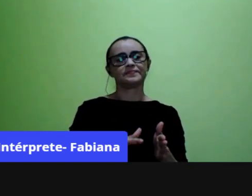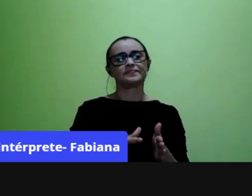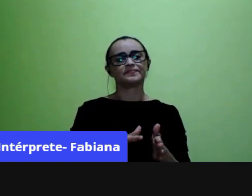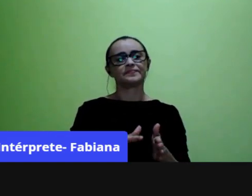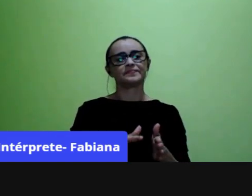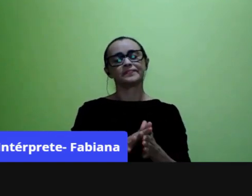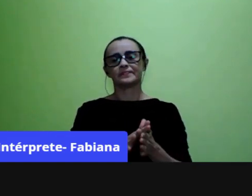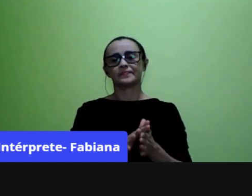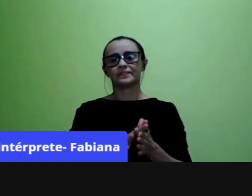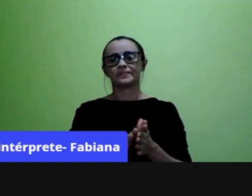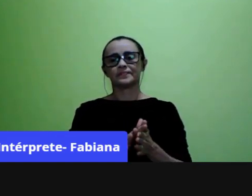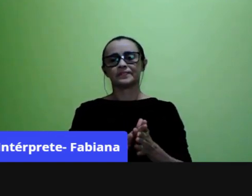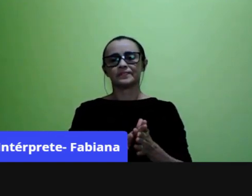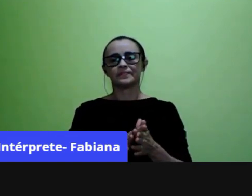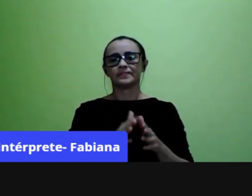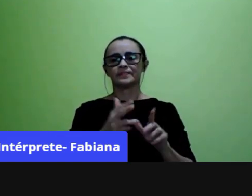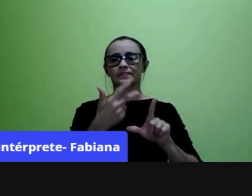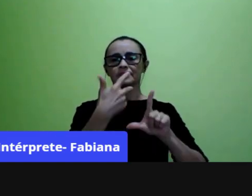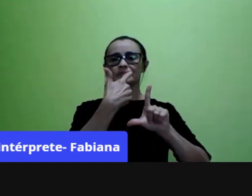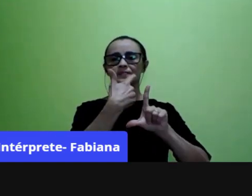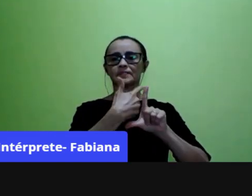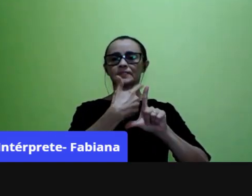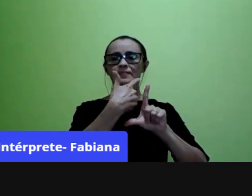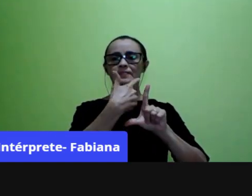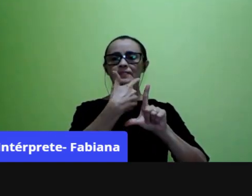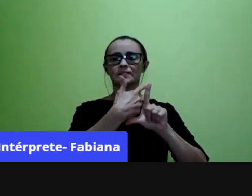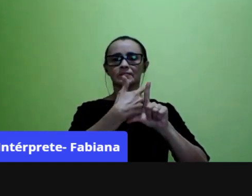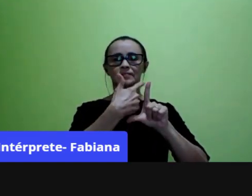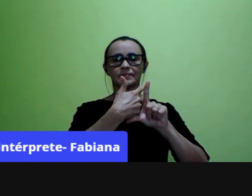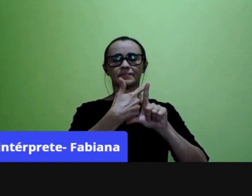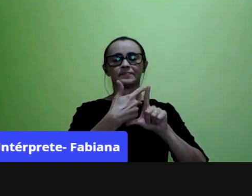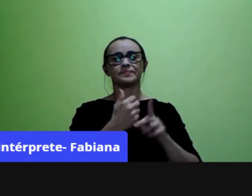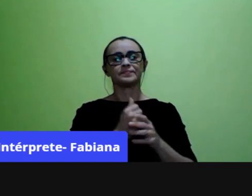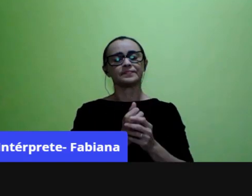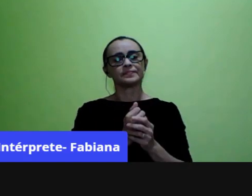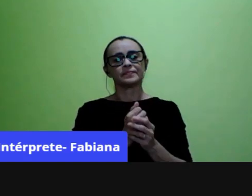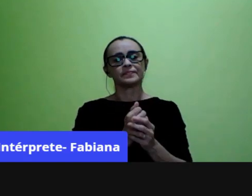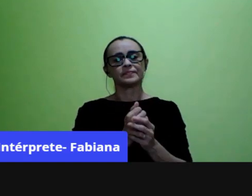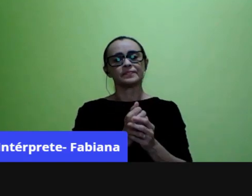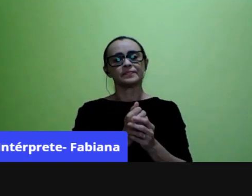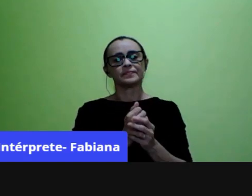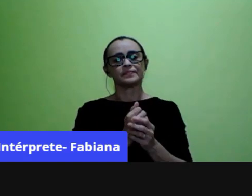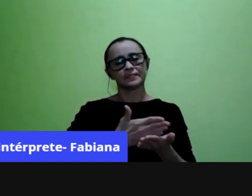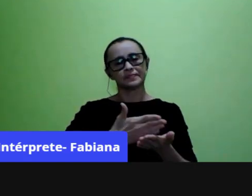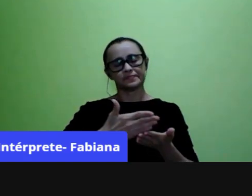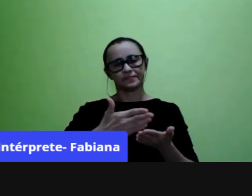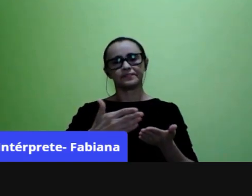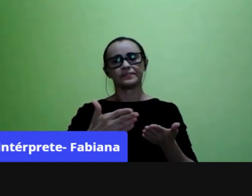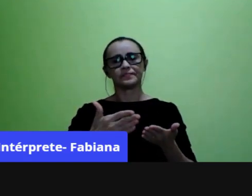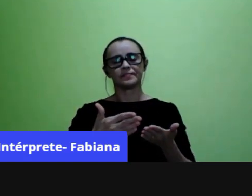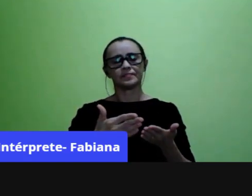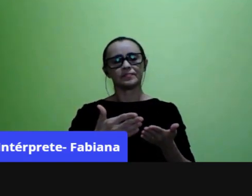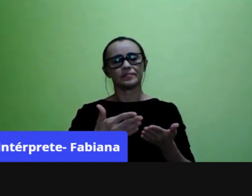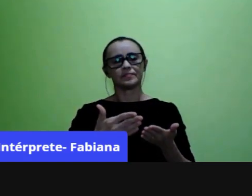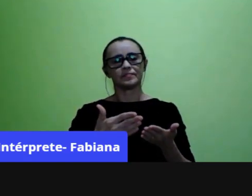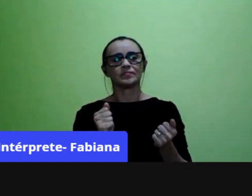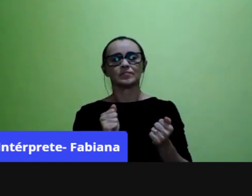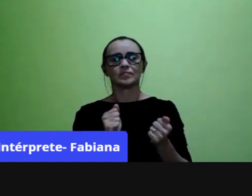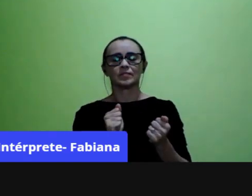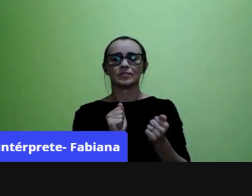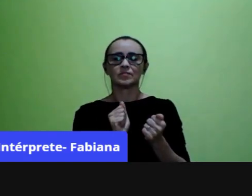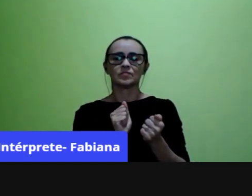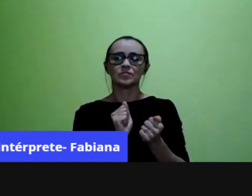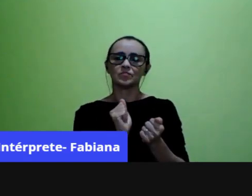gravar os nossos vídeos, certo? Lá no comecinho, quando a gente começou a fazer